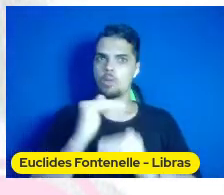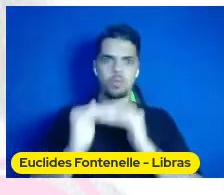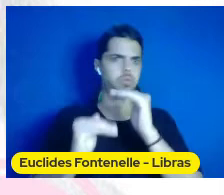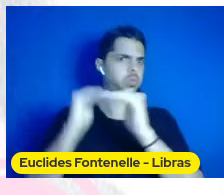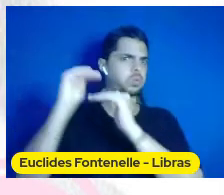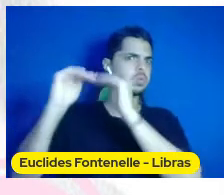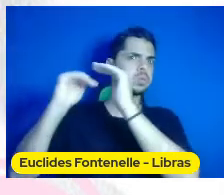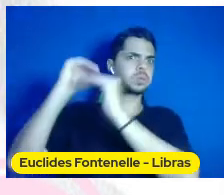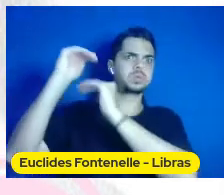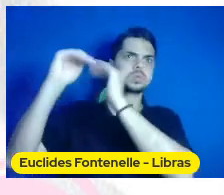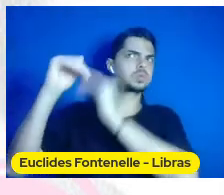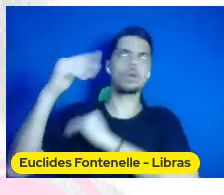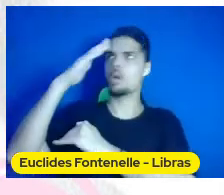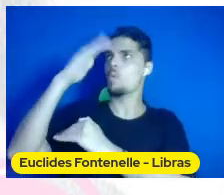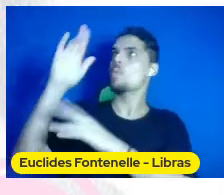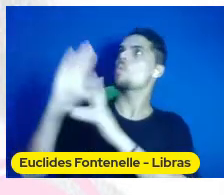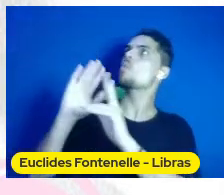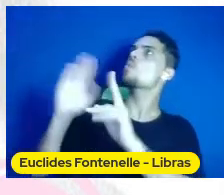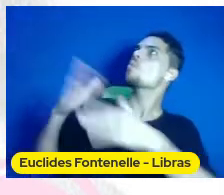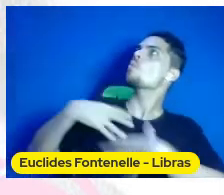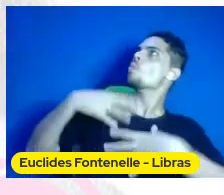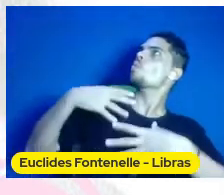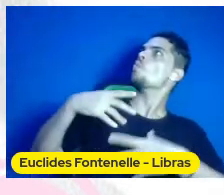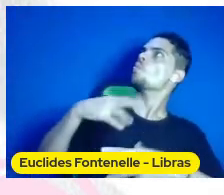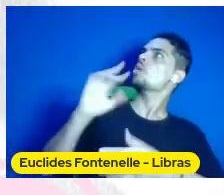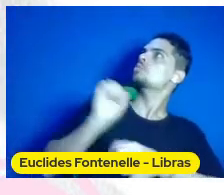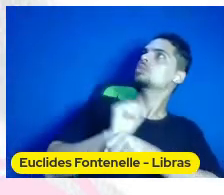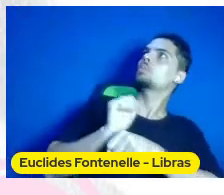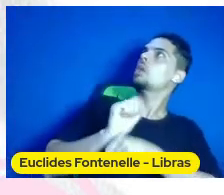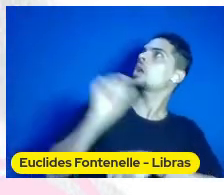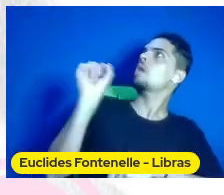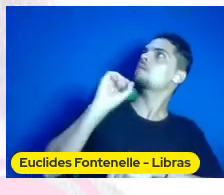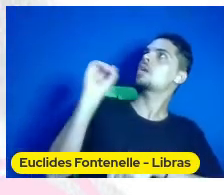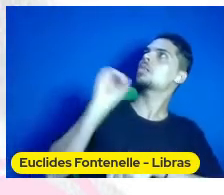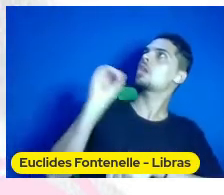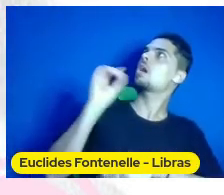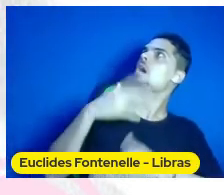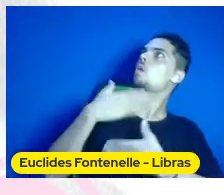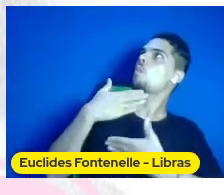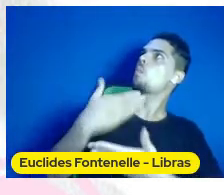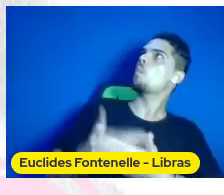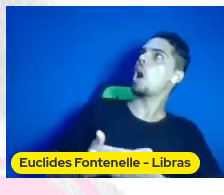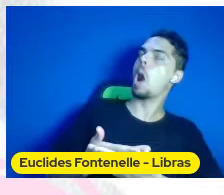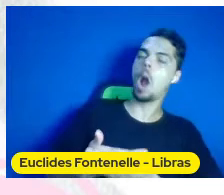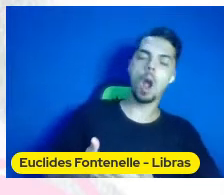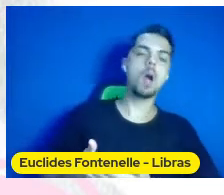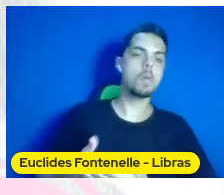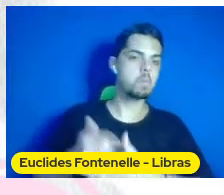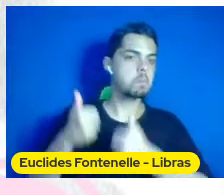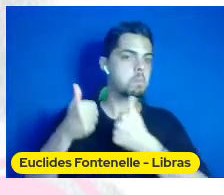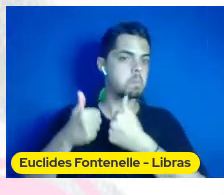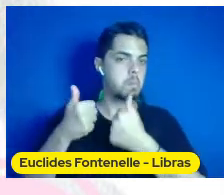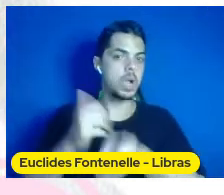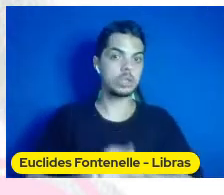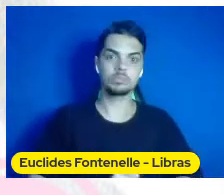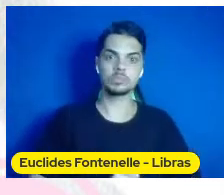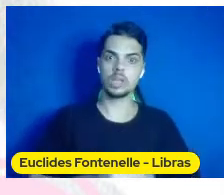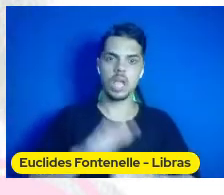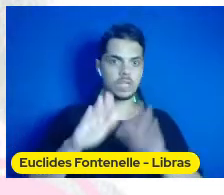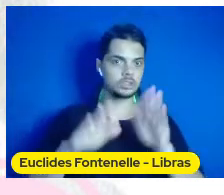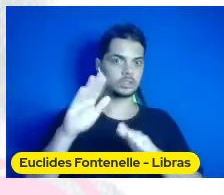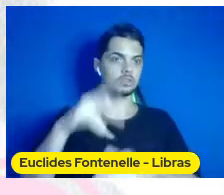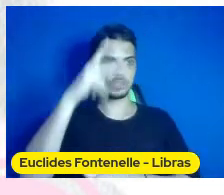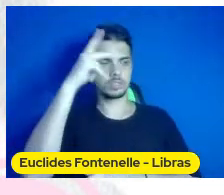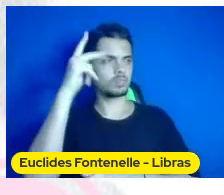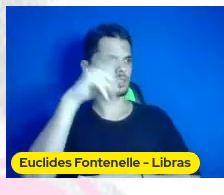que me foi proposto, sinceramente, eu não esperava essa escala, já que muitas pessoas, como eu, conheceram